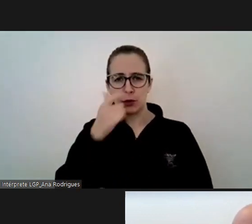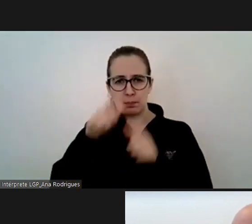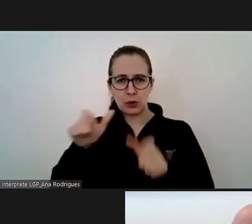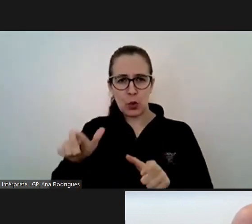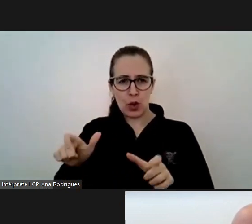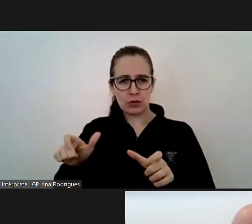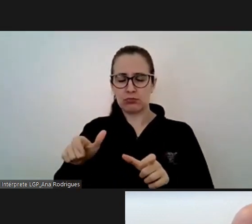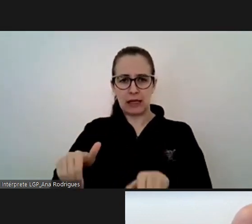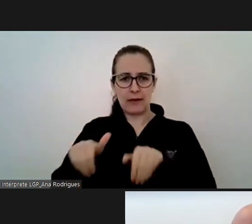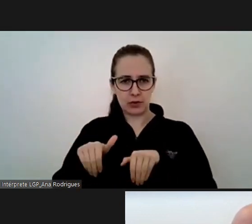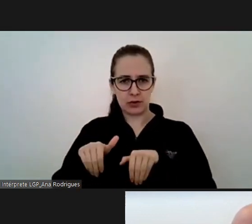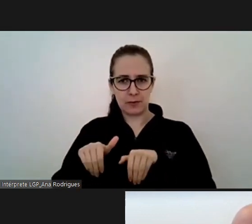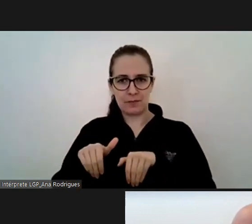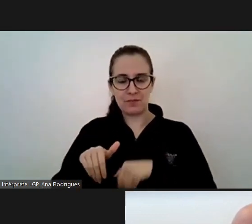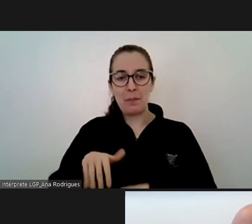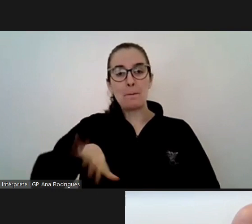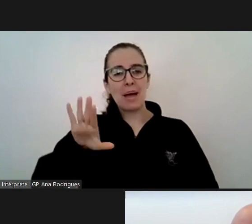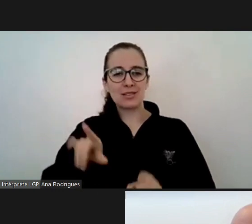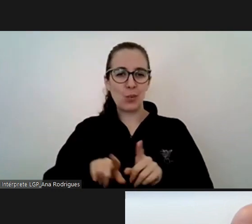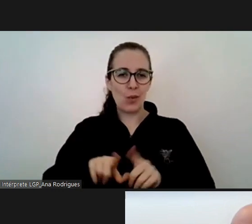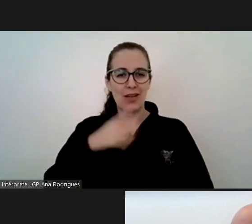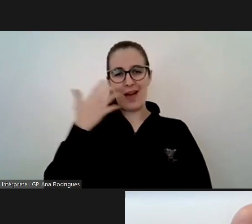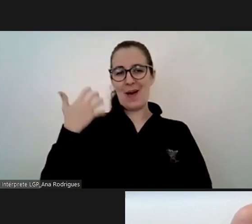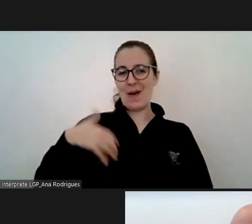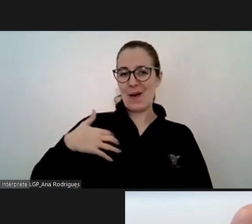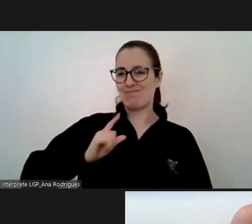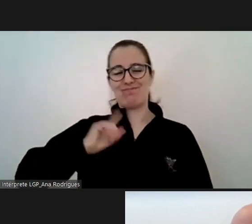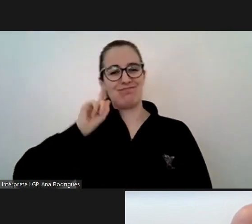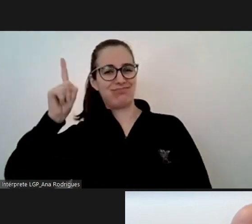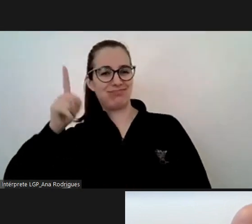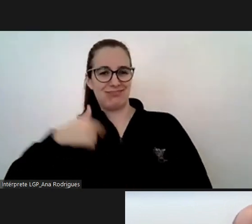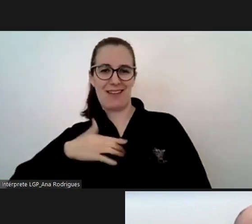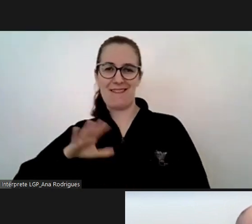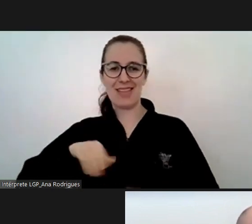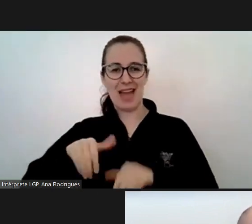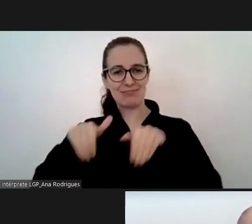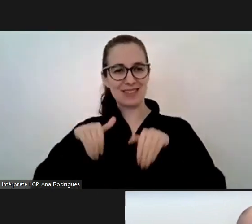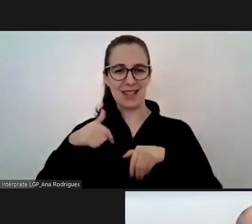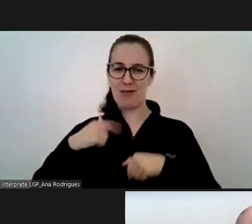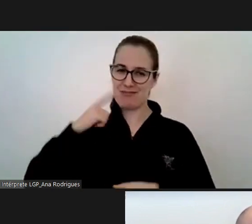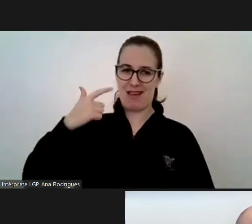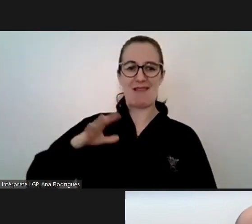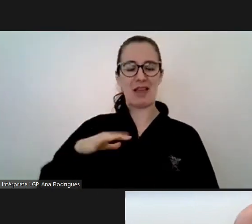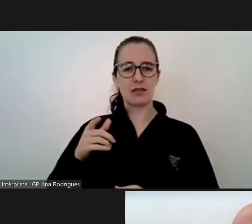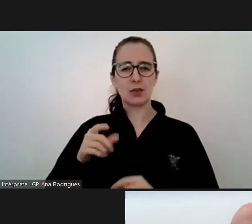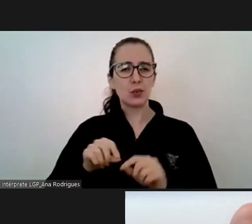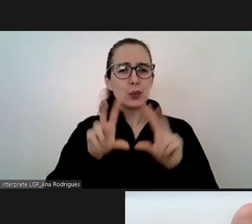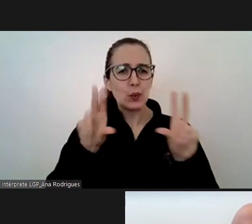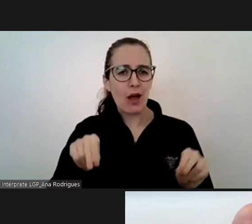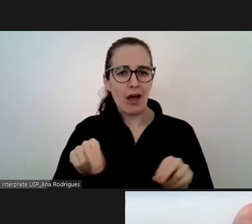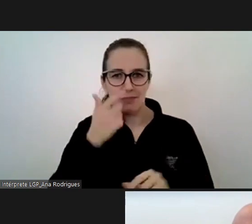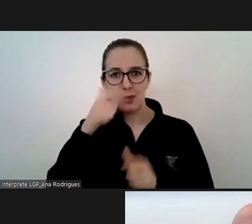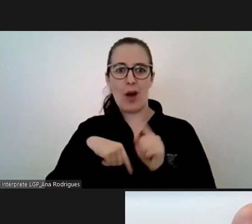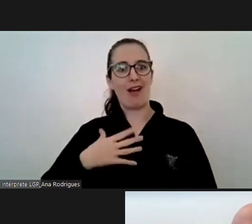gosta publicamente de se assumir como abstencionista e, portanto, é muito difícil estudar os abstencionistas porque são pessoas que, em geral, não gostam de